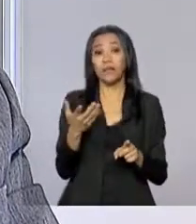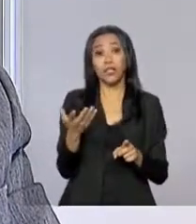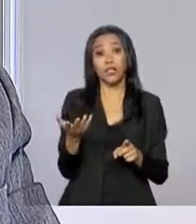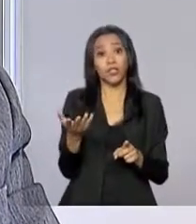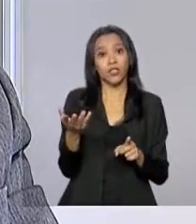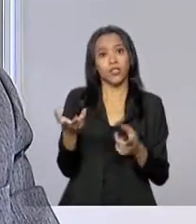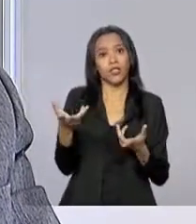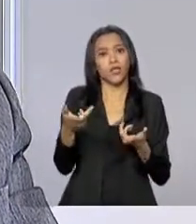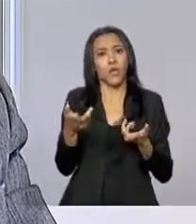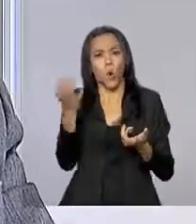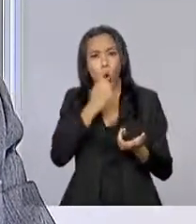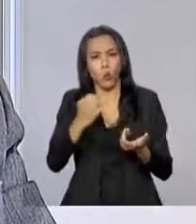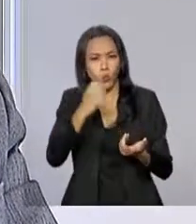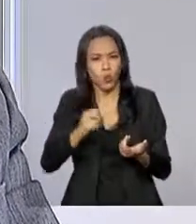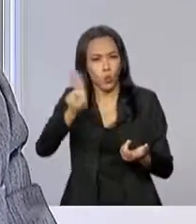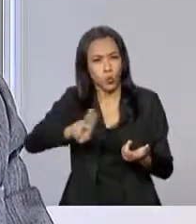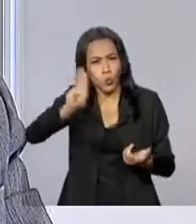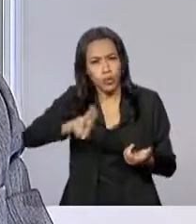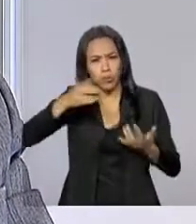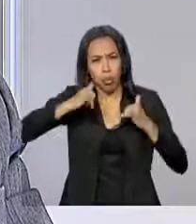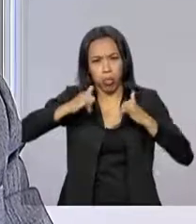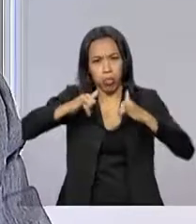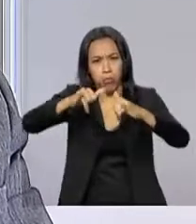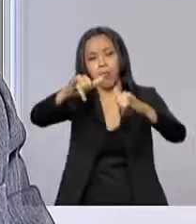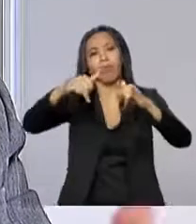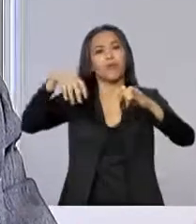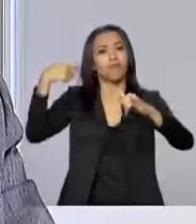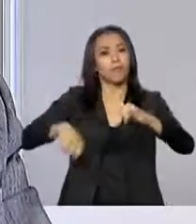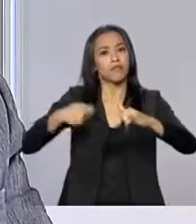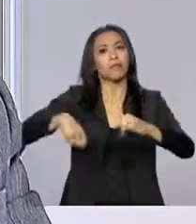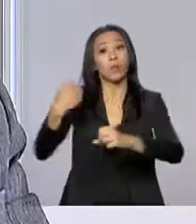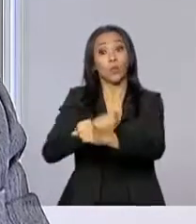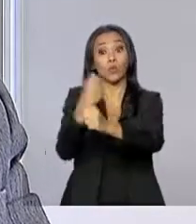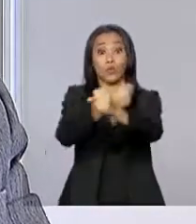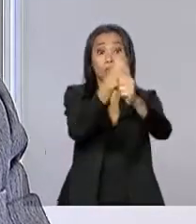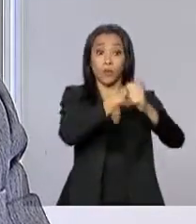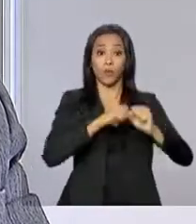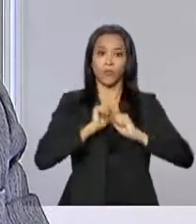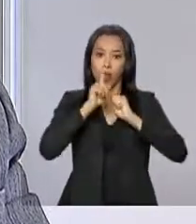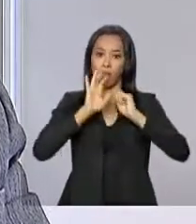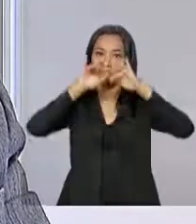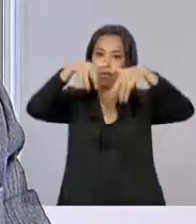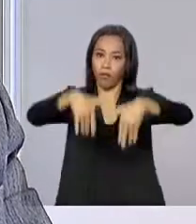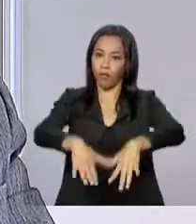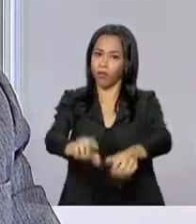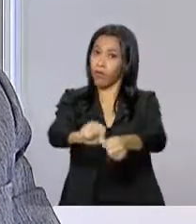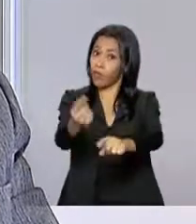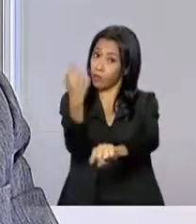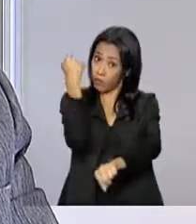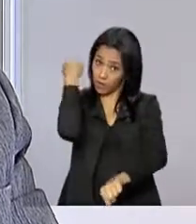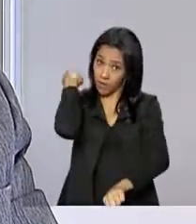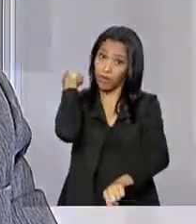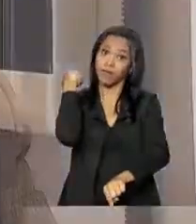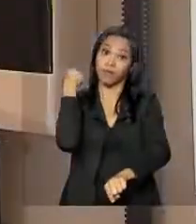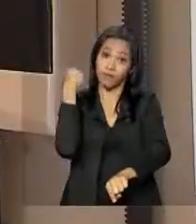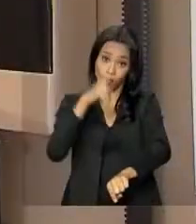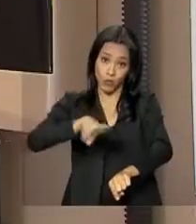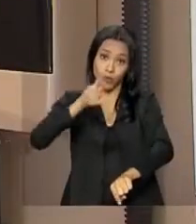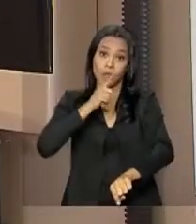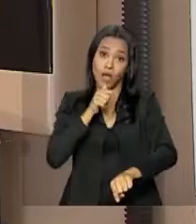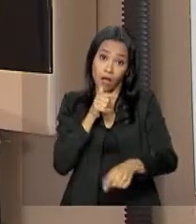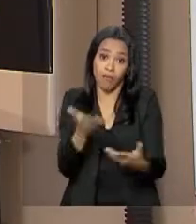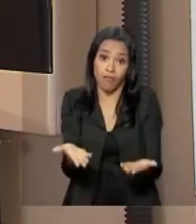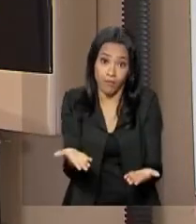de consumo, a dificuldade que a gente vai ter de construir grandes usinas hidrelétricas como foram feitas no passado. E eu